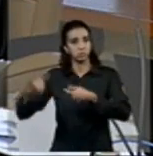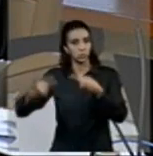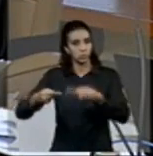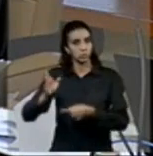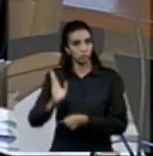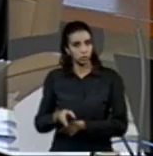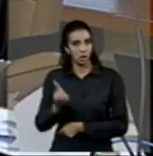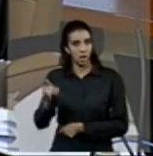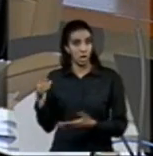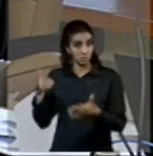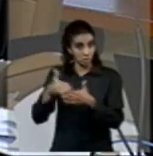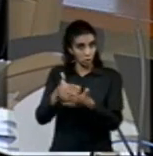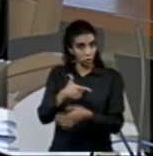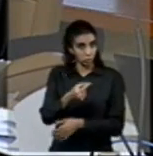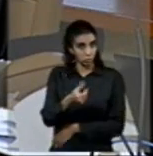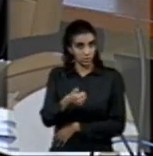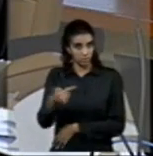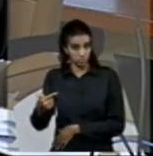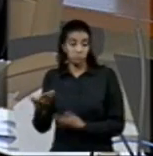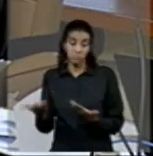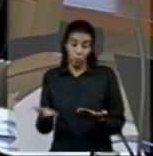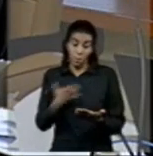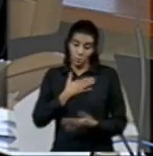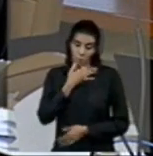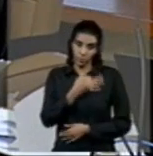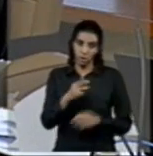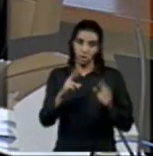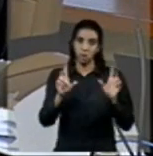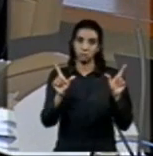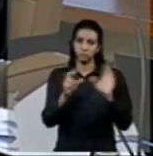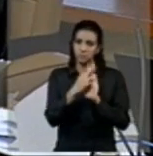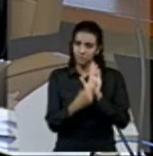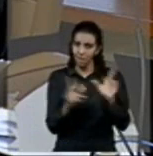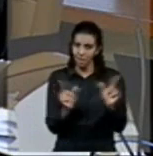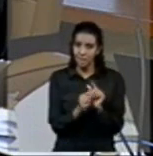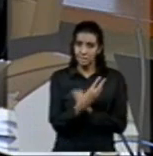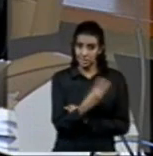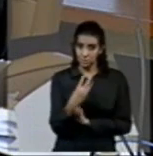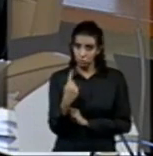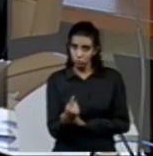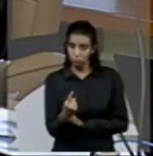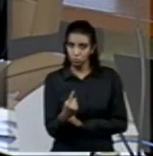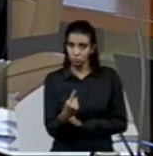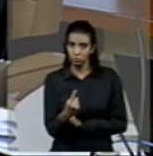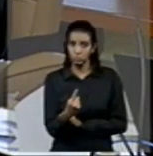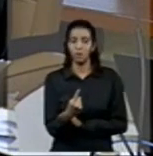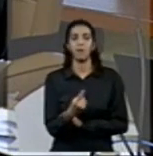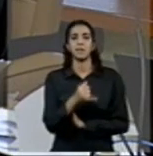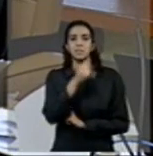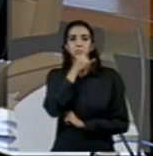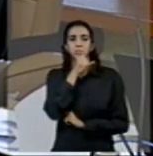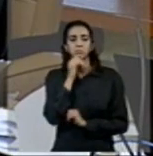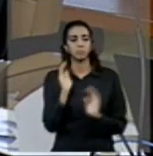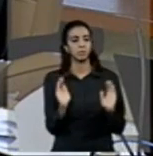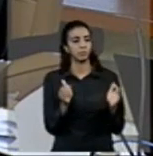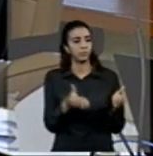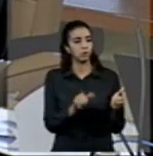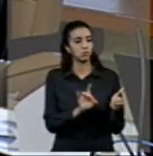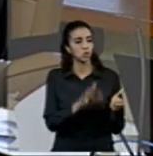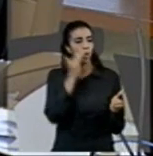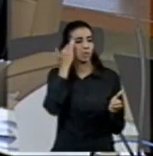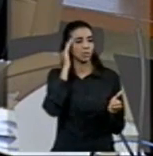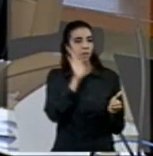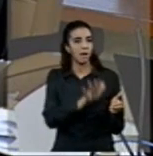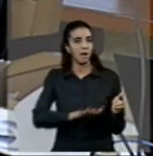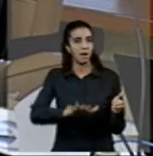aí, em meu ver, a súmula 331 não desbordou, limitando-se a consolidar entendimento